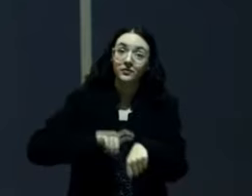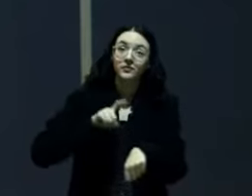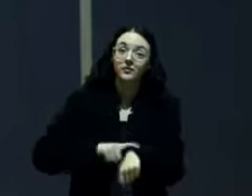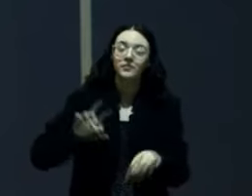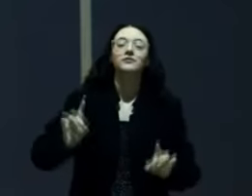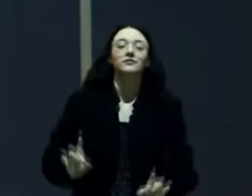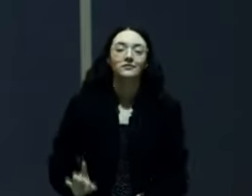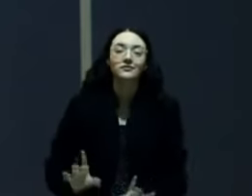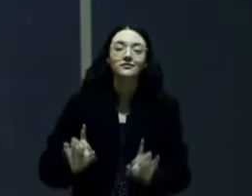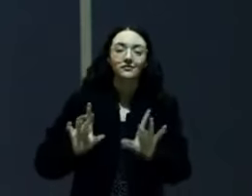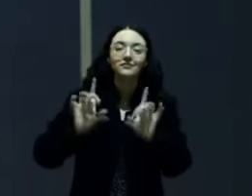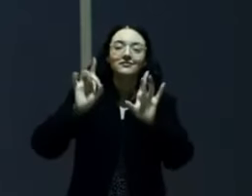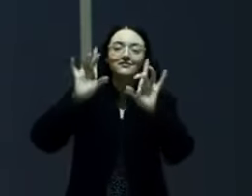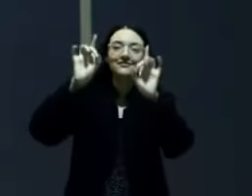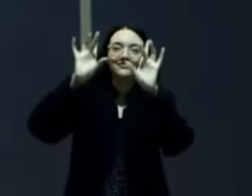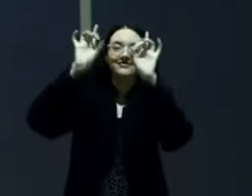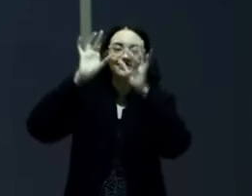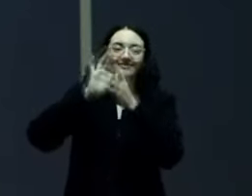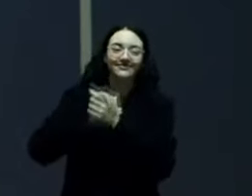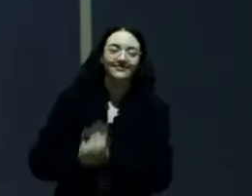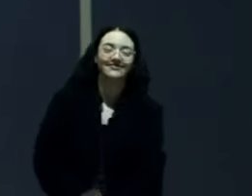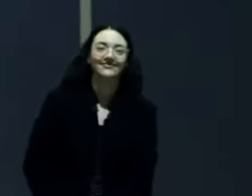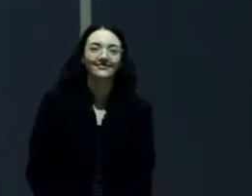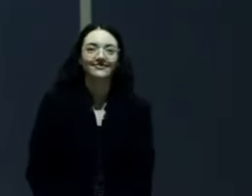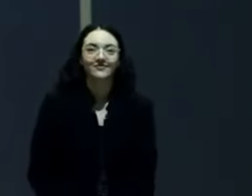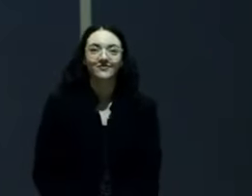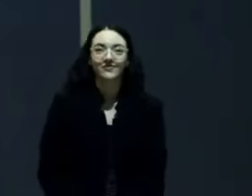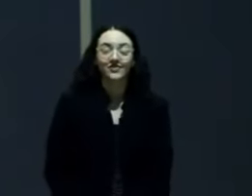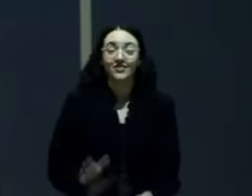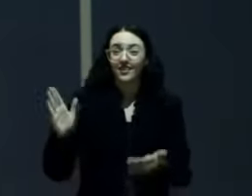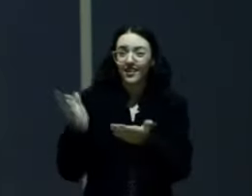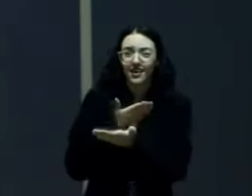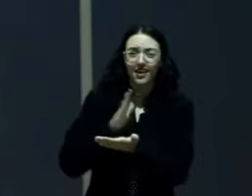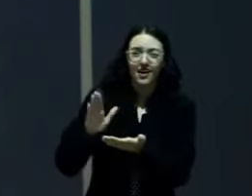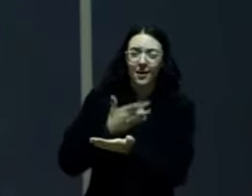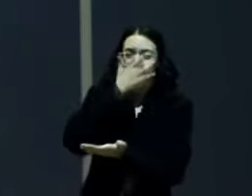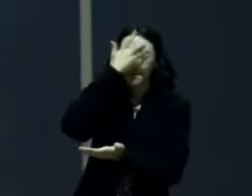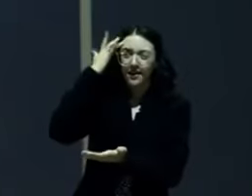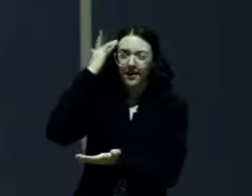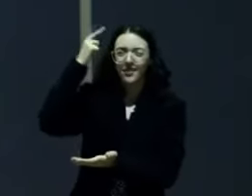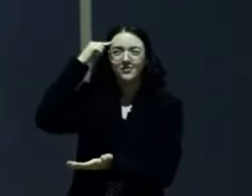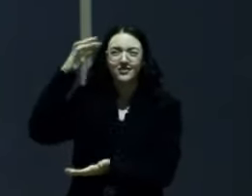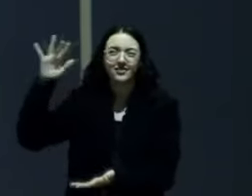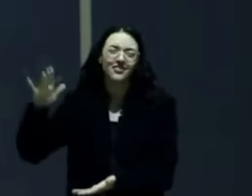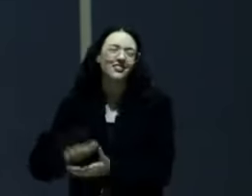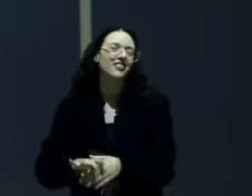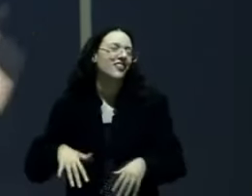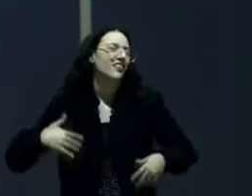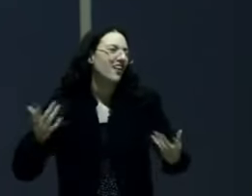Imperdível. Enquanto alguns estão tratando o seguinte: se der eu vou, se não der, amanhã eu vou. Não, não é